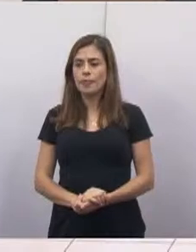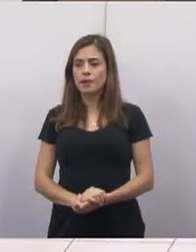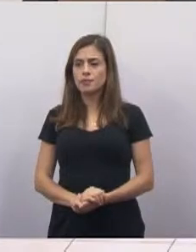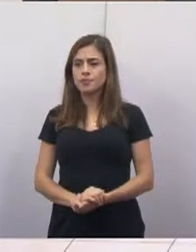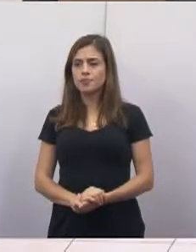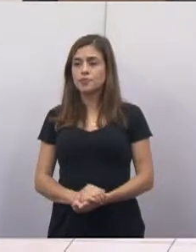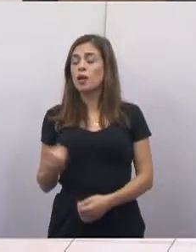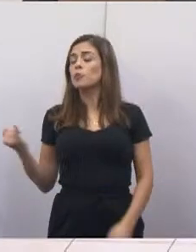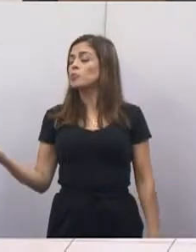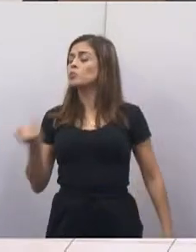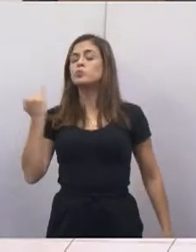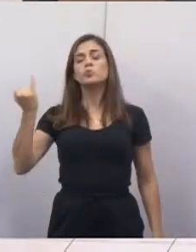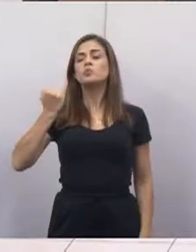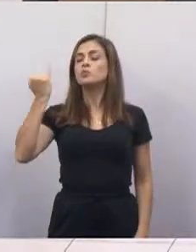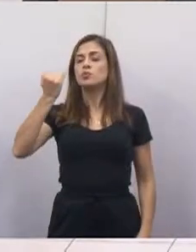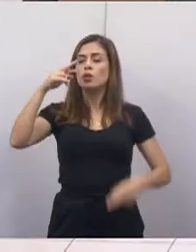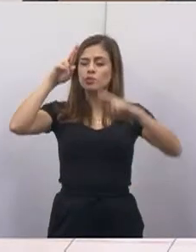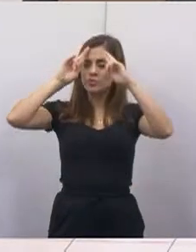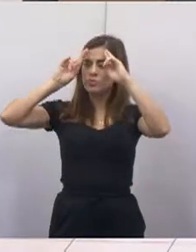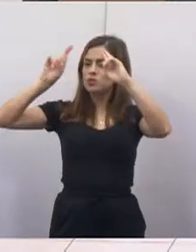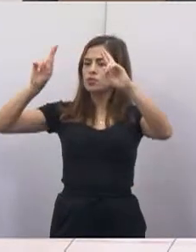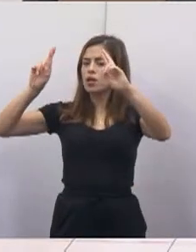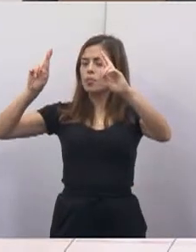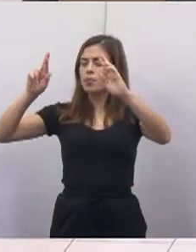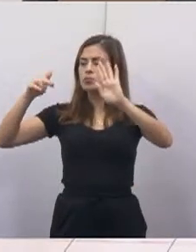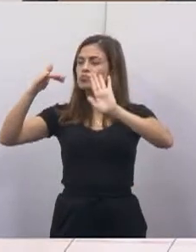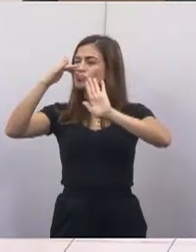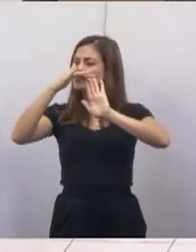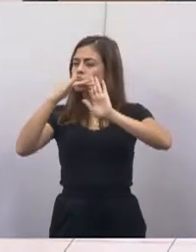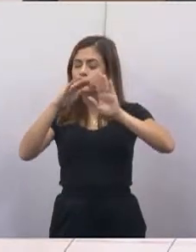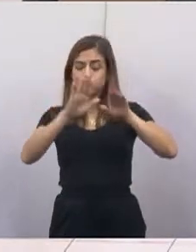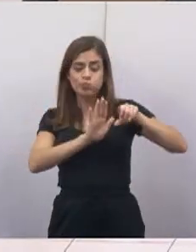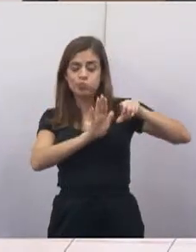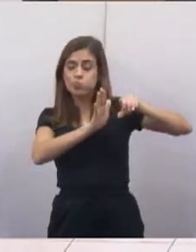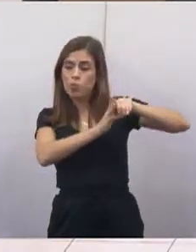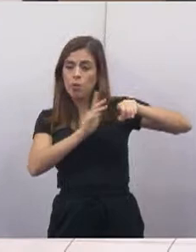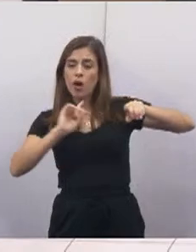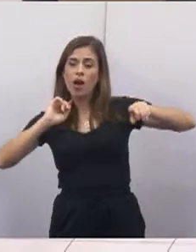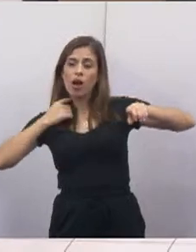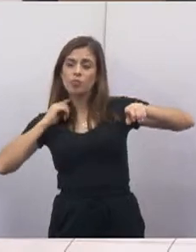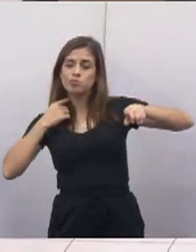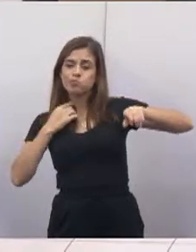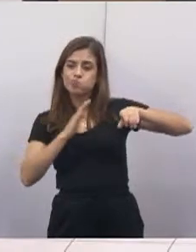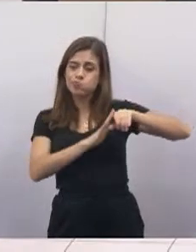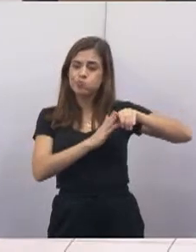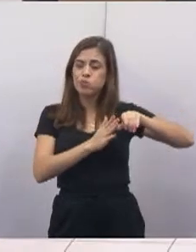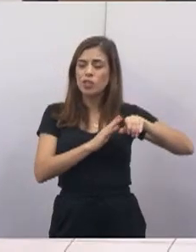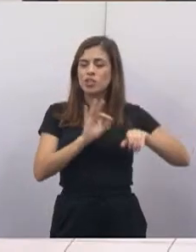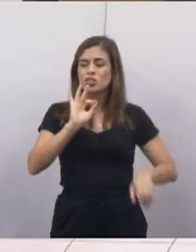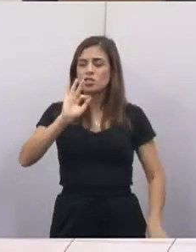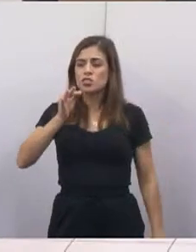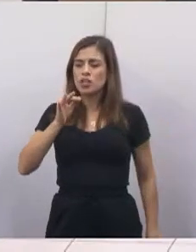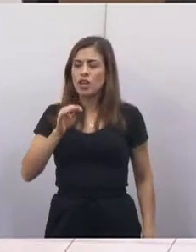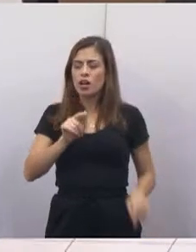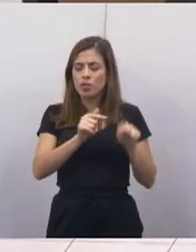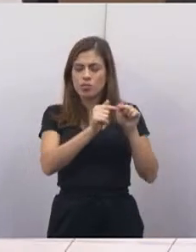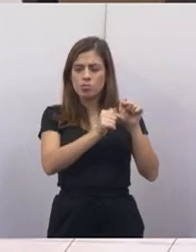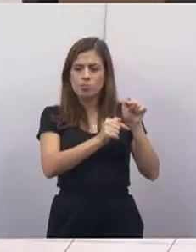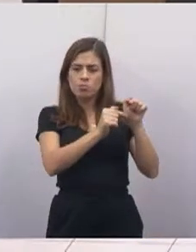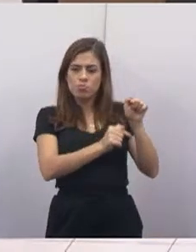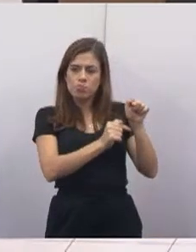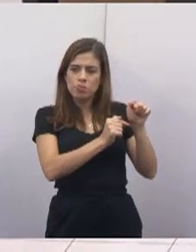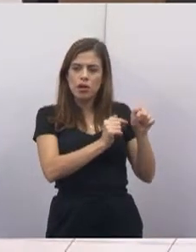pedido muito importante com respeito a essas bocas de lobo, que nós falamos ralos, né, também,